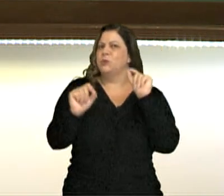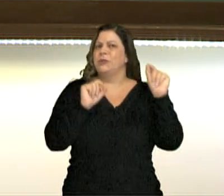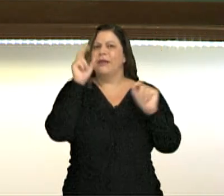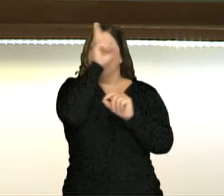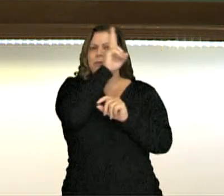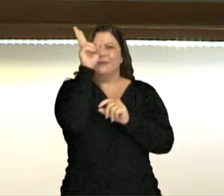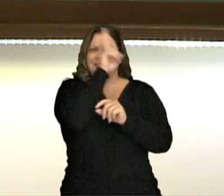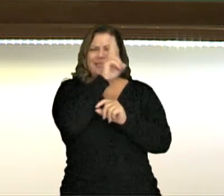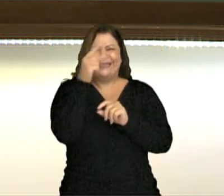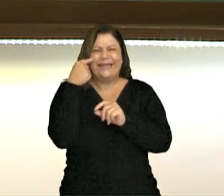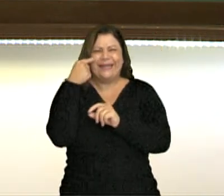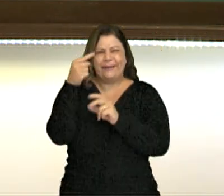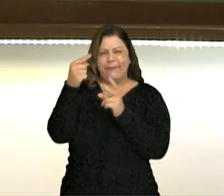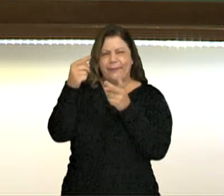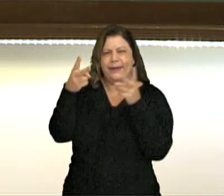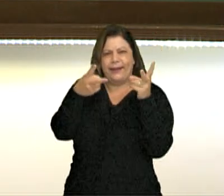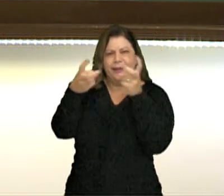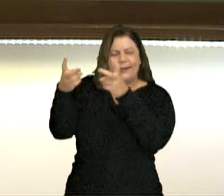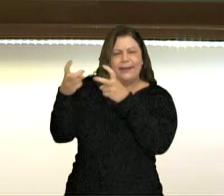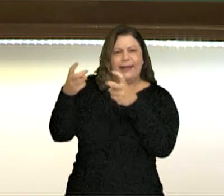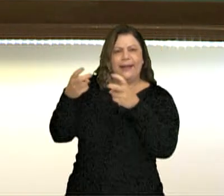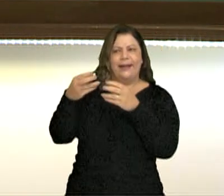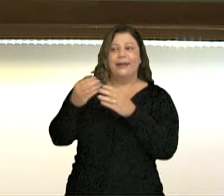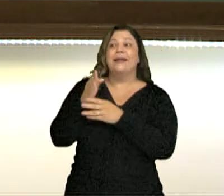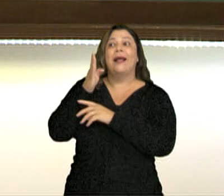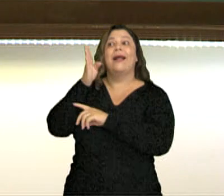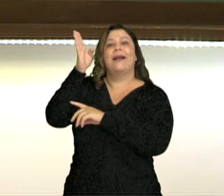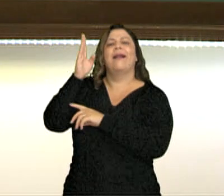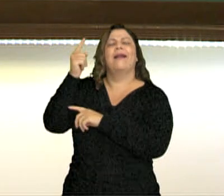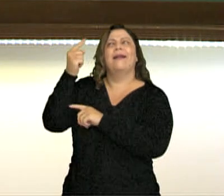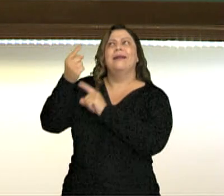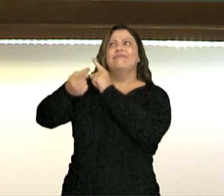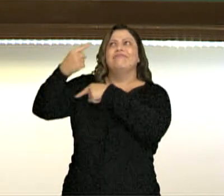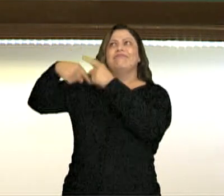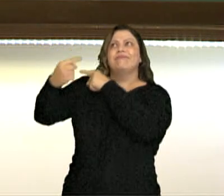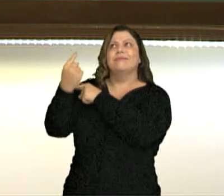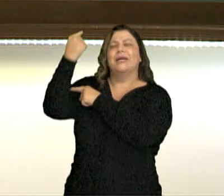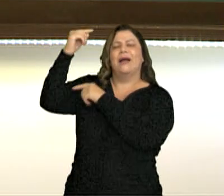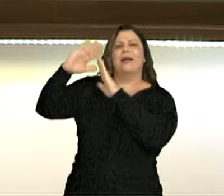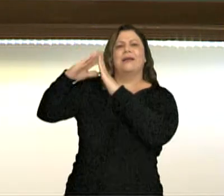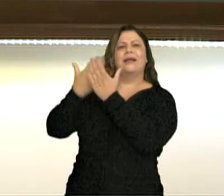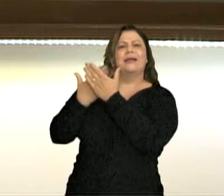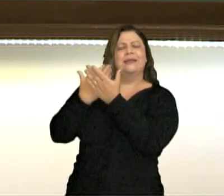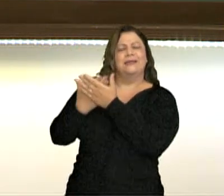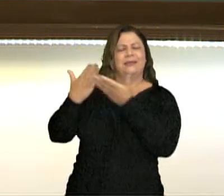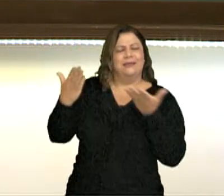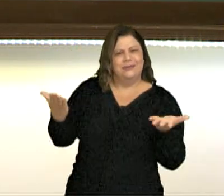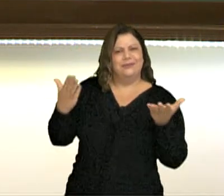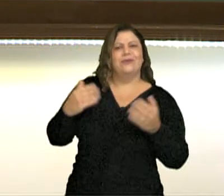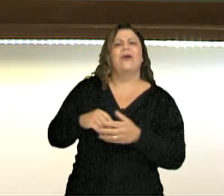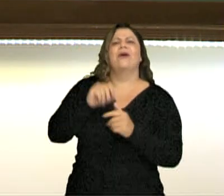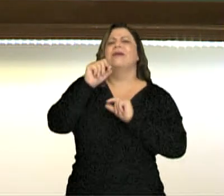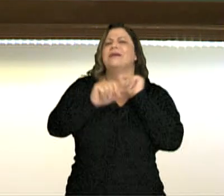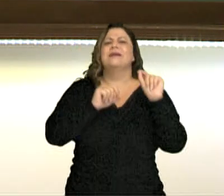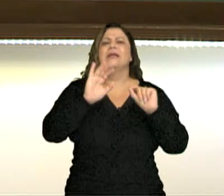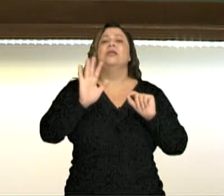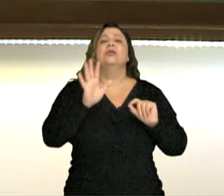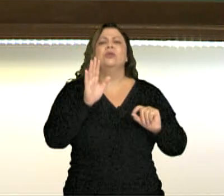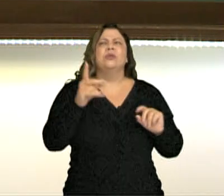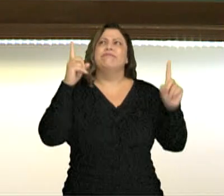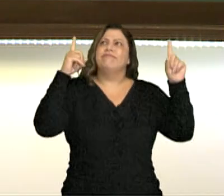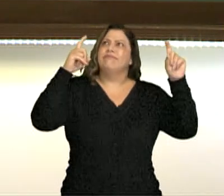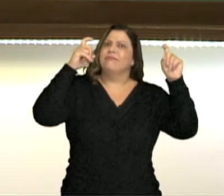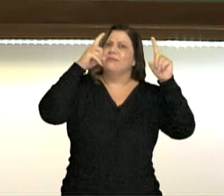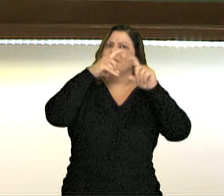de uma torturazinha lá que vocês passavam na escola, às vezes ainda passam? Quem já fez aquele